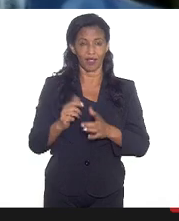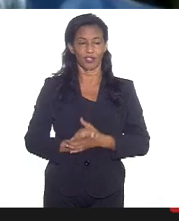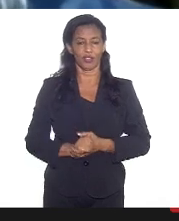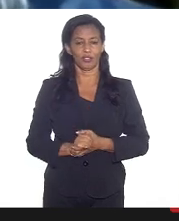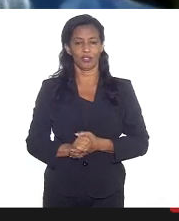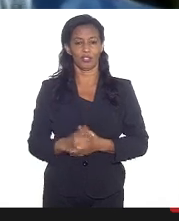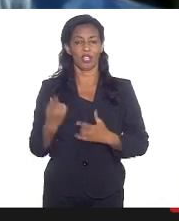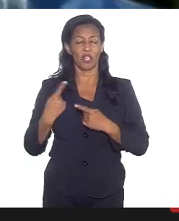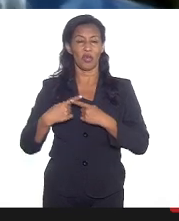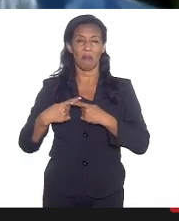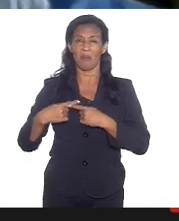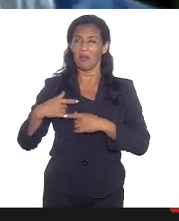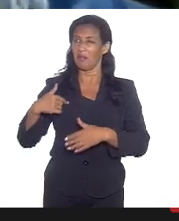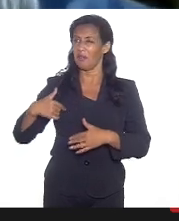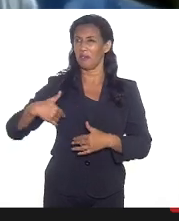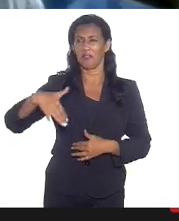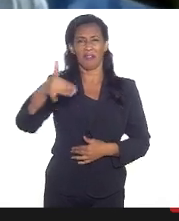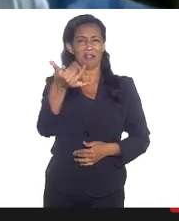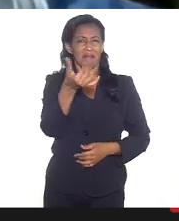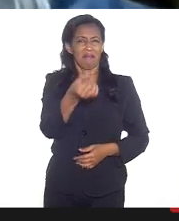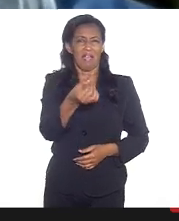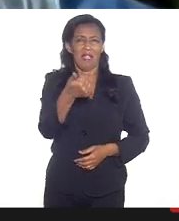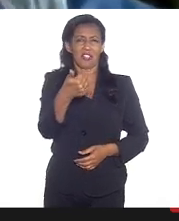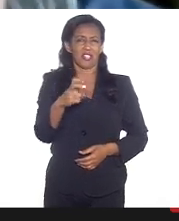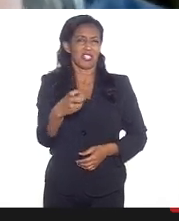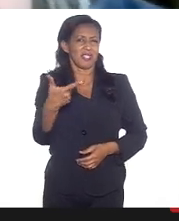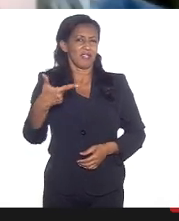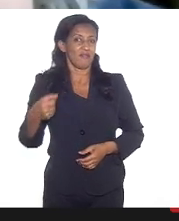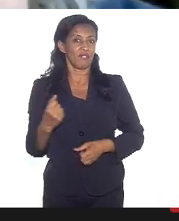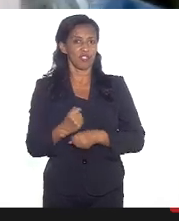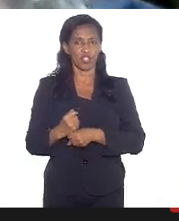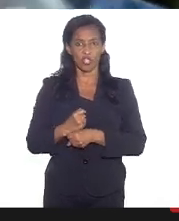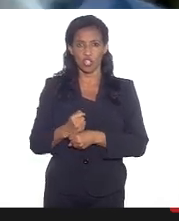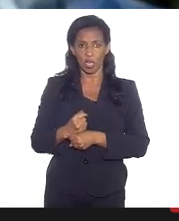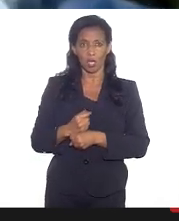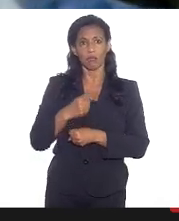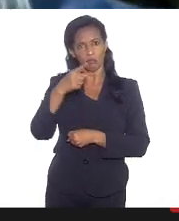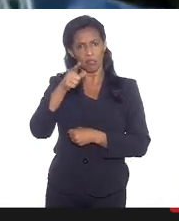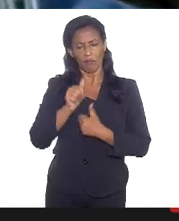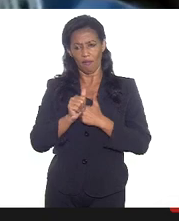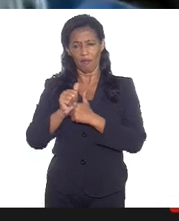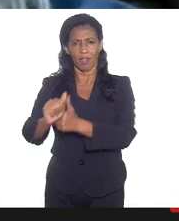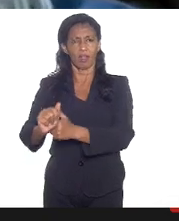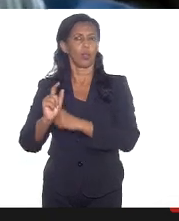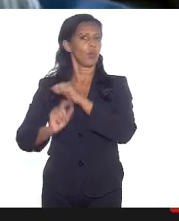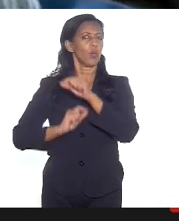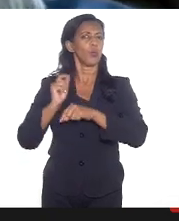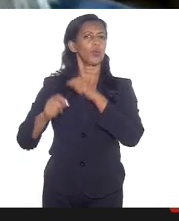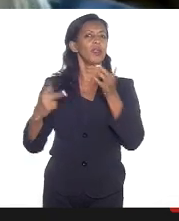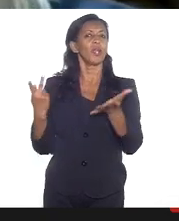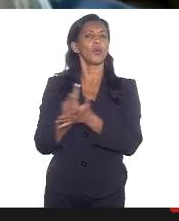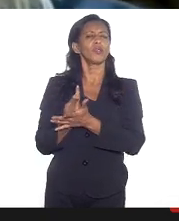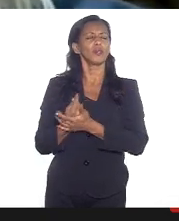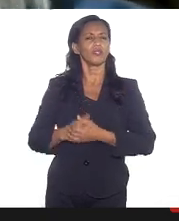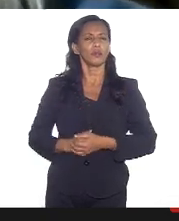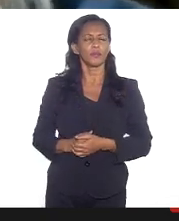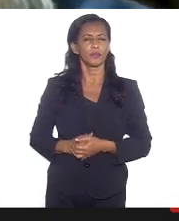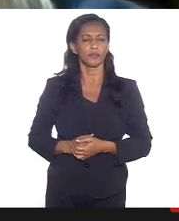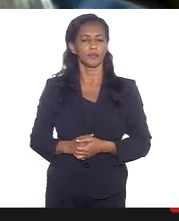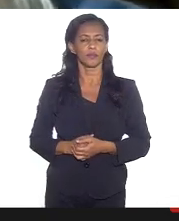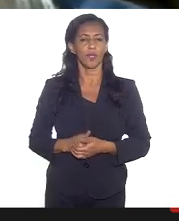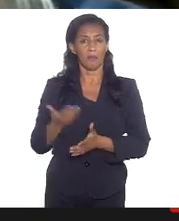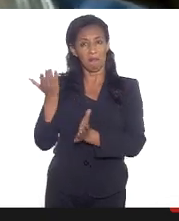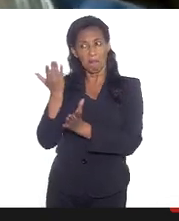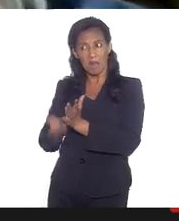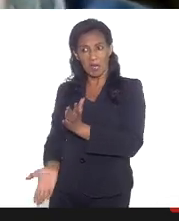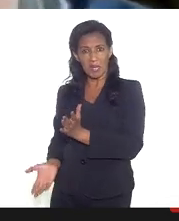vai ficar para 10, 15, 20 anos, nós vamos atrás. O que que aconteceu da rede?